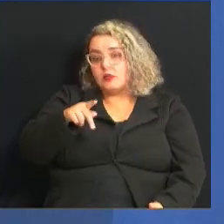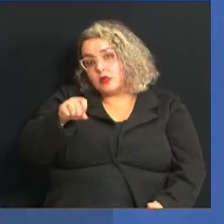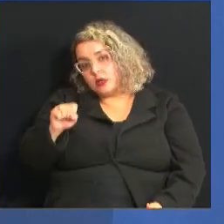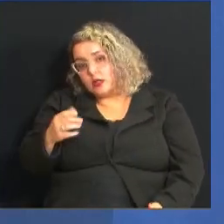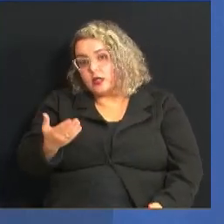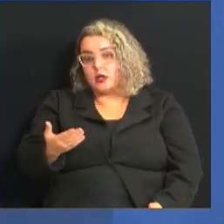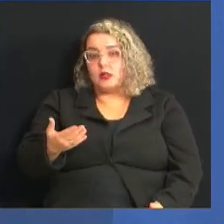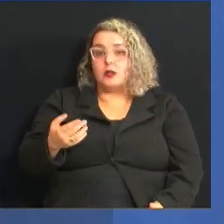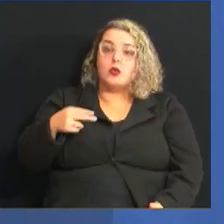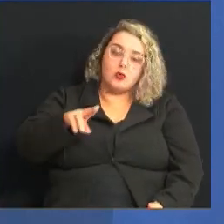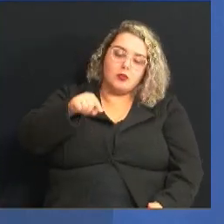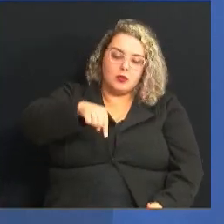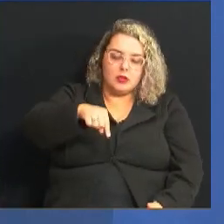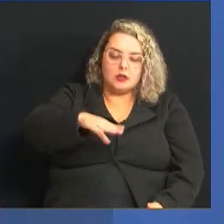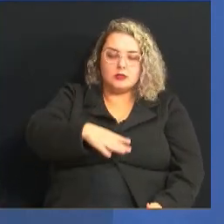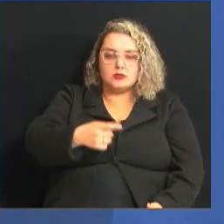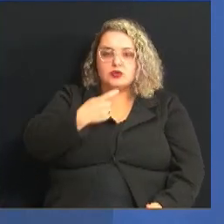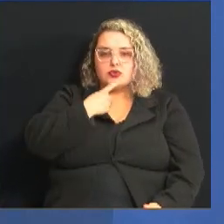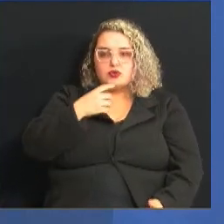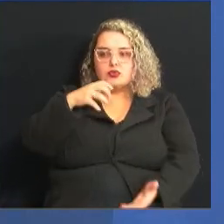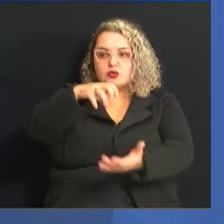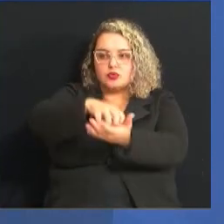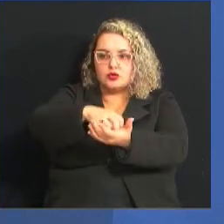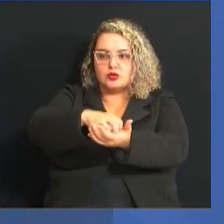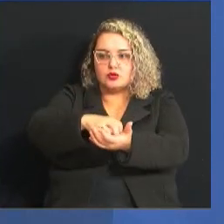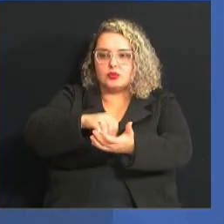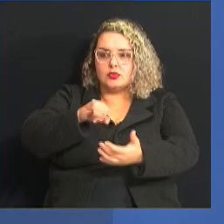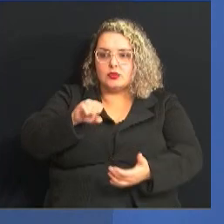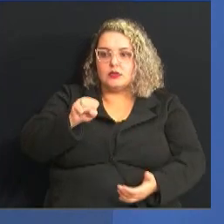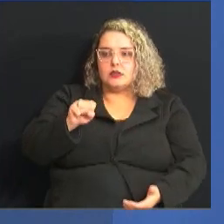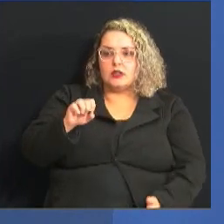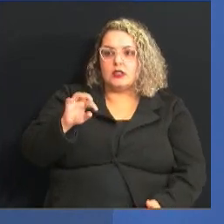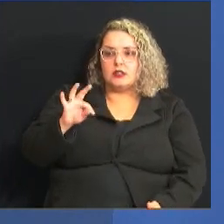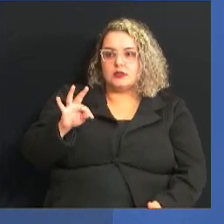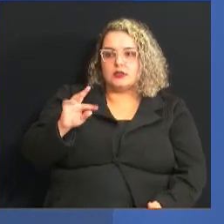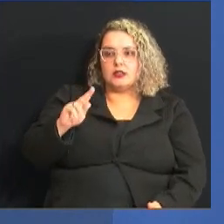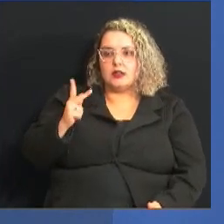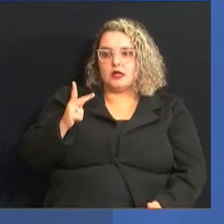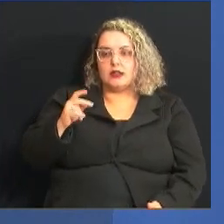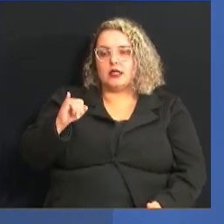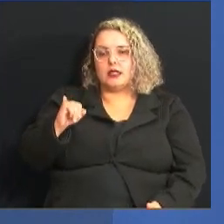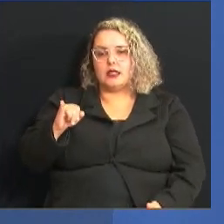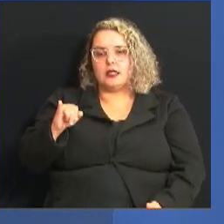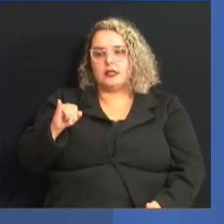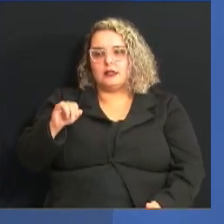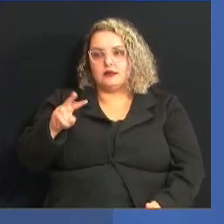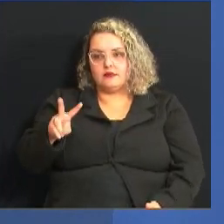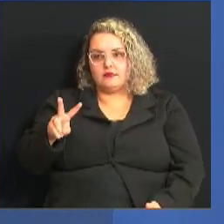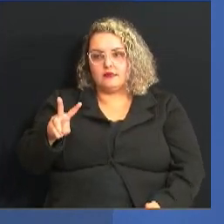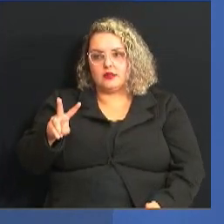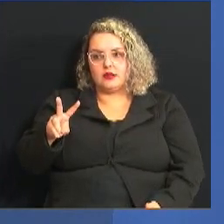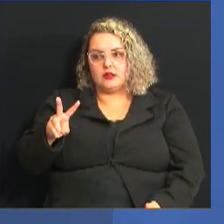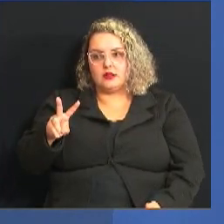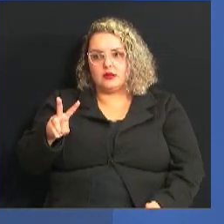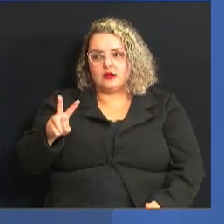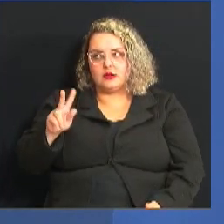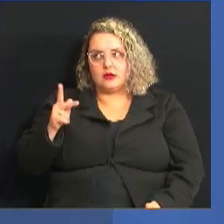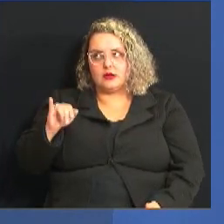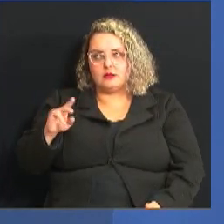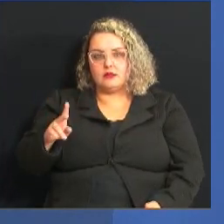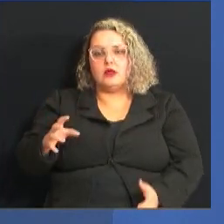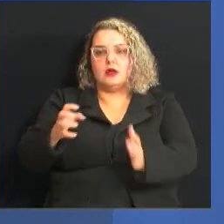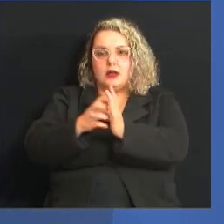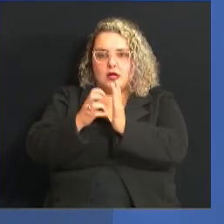de Campinas, o centro de referência em IST, HIV/AIDS e hepatites virais. Olha, a gente tem